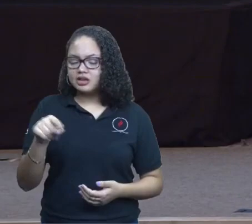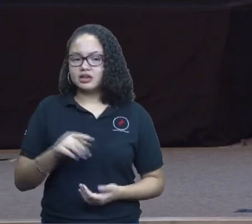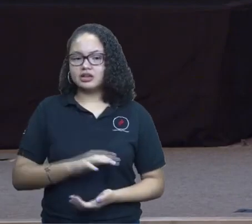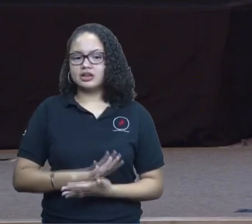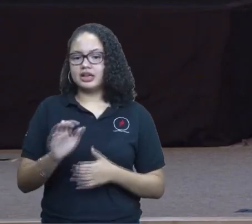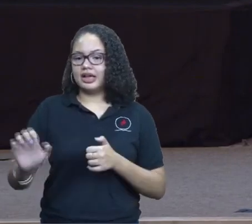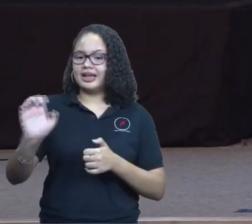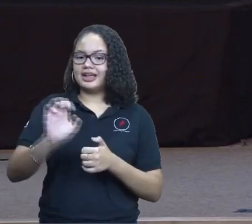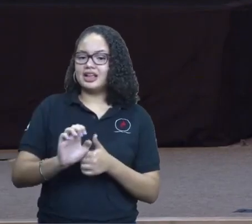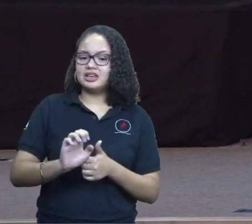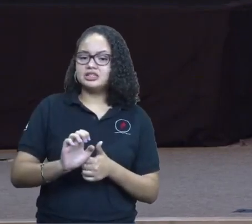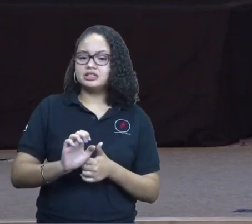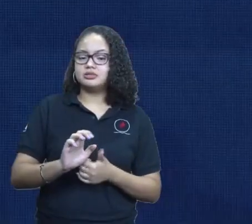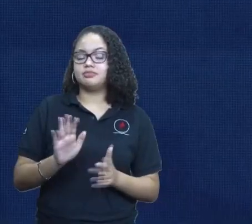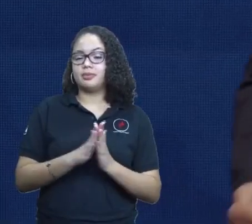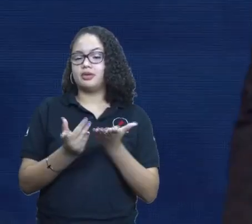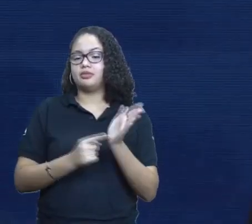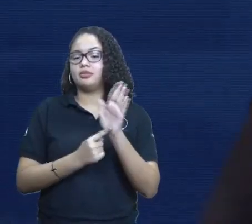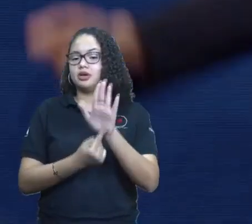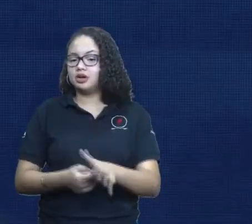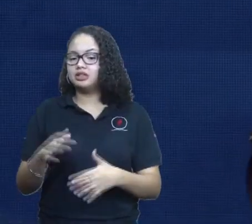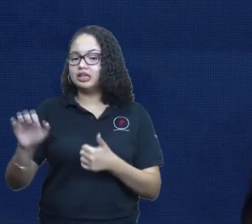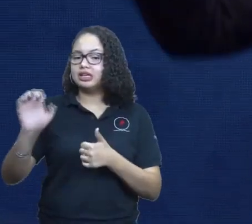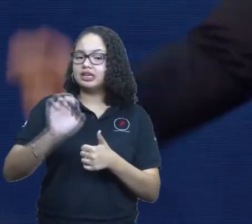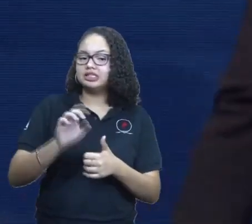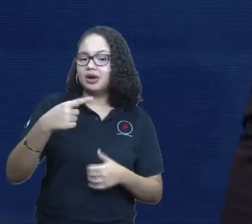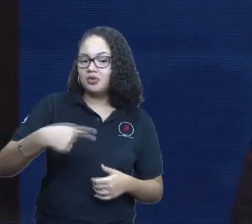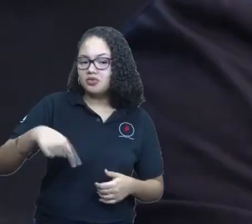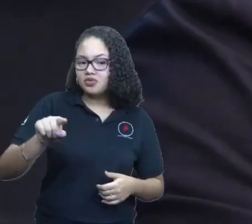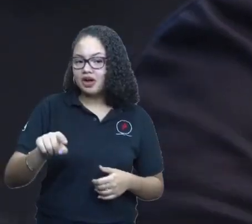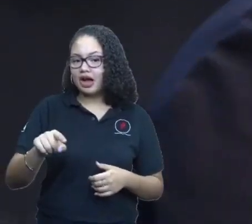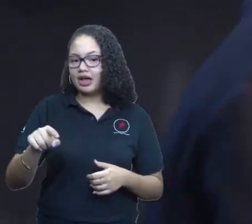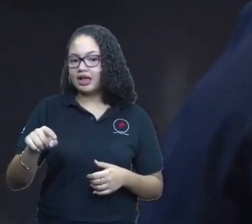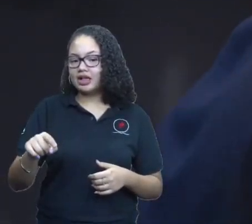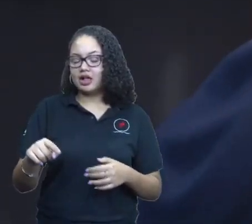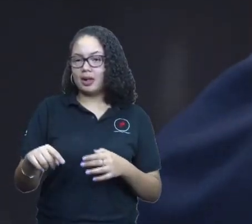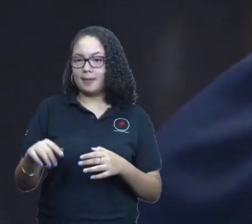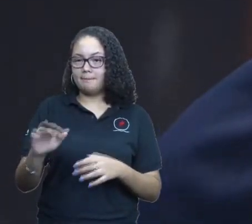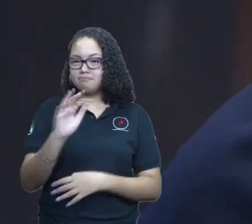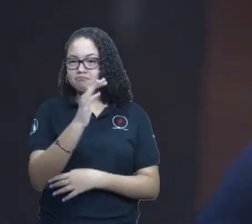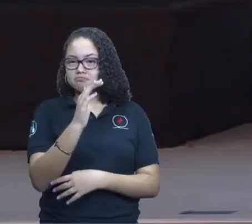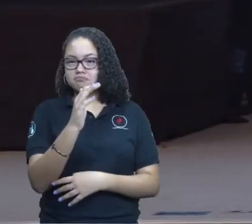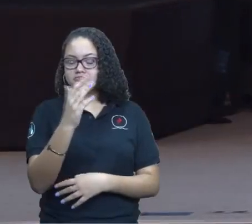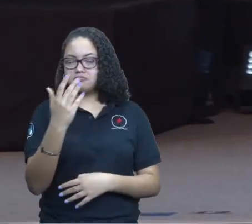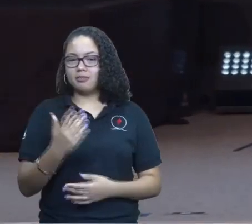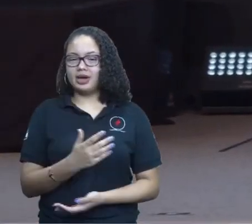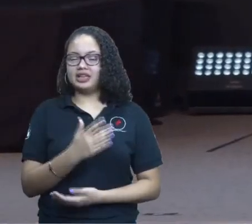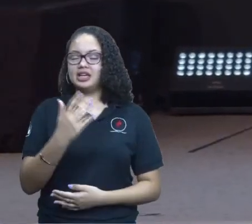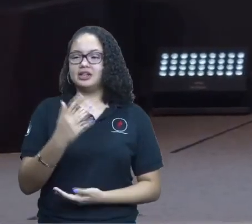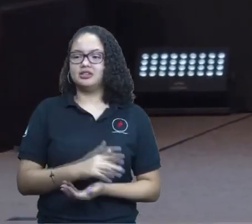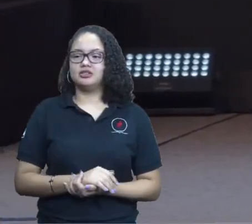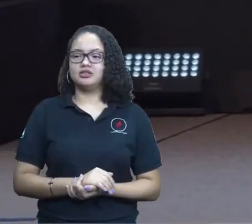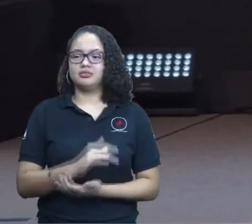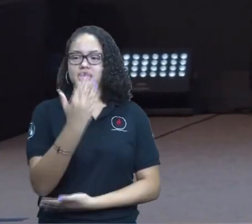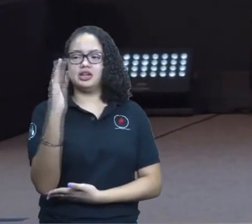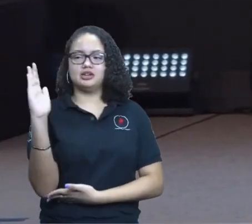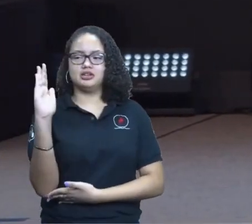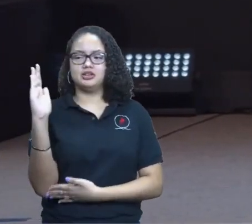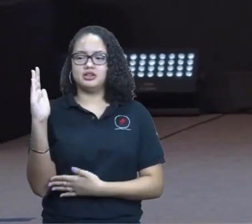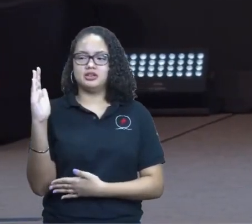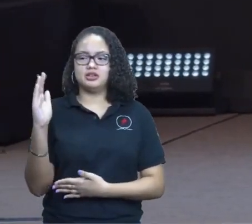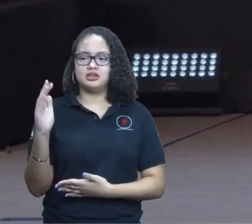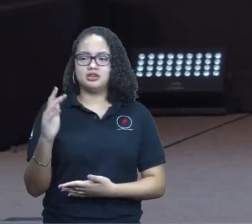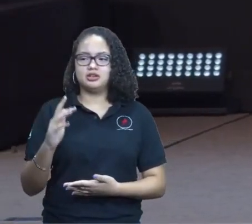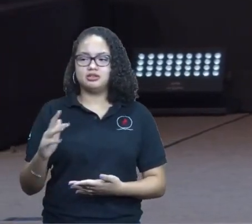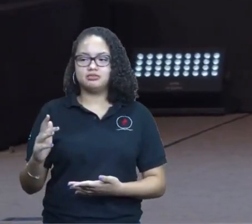vai diz a bíblia que eles vão e corta um pedaço de pau que que você acha que ele usou para fazer isso